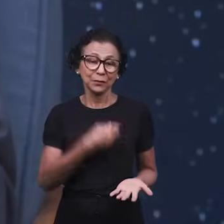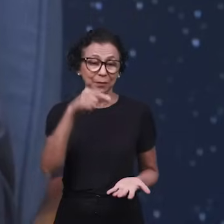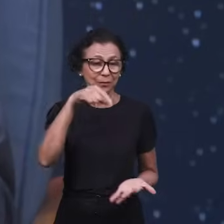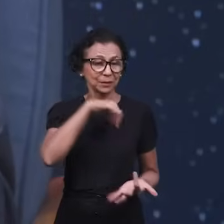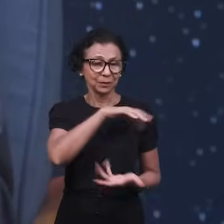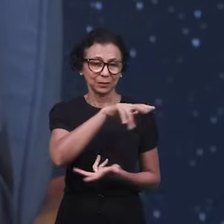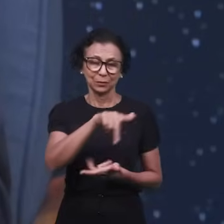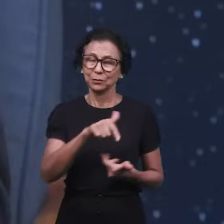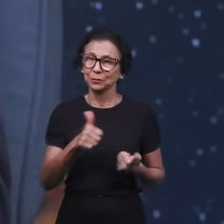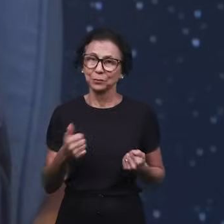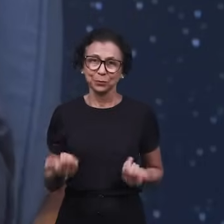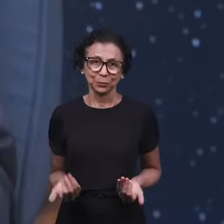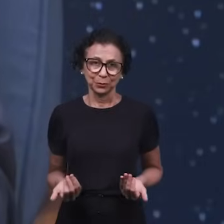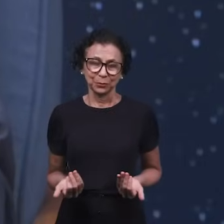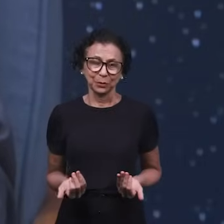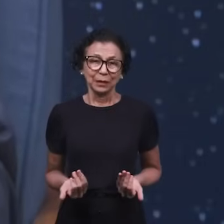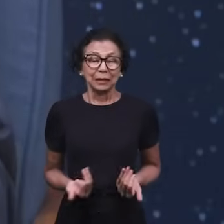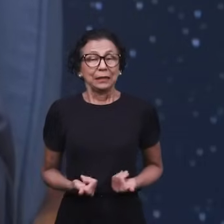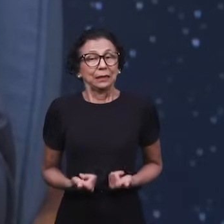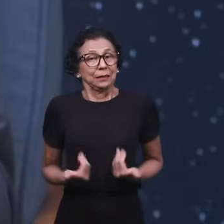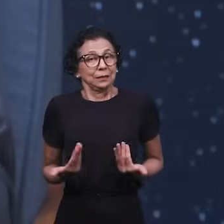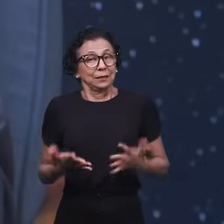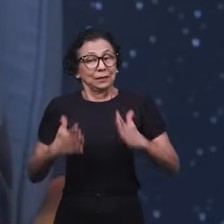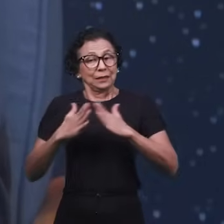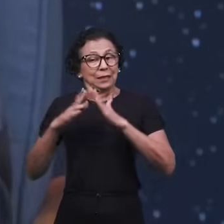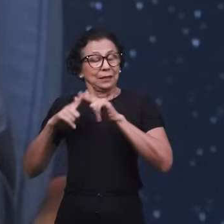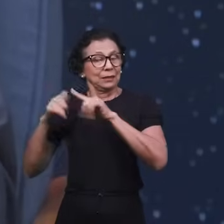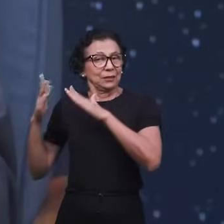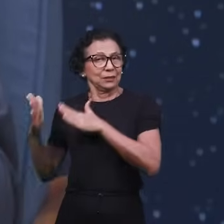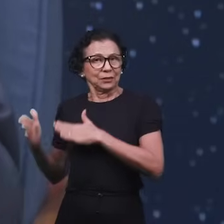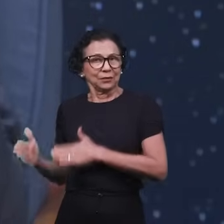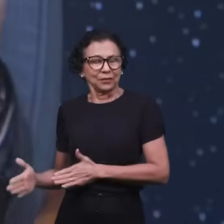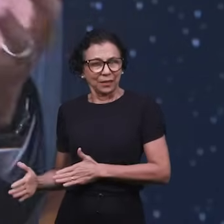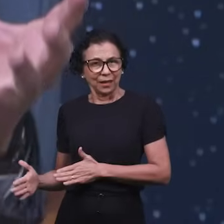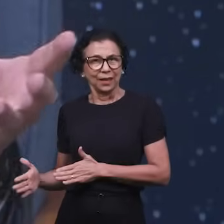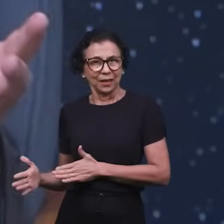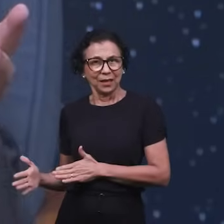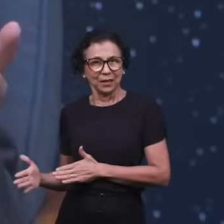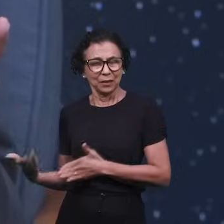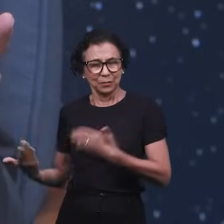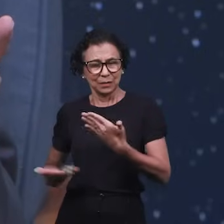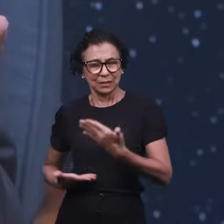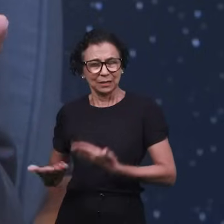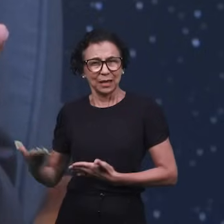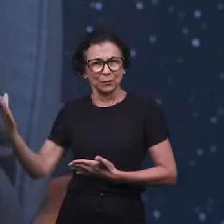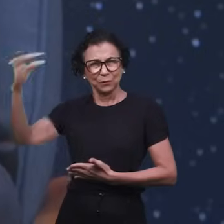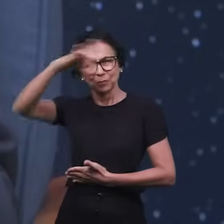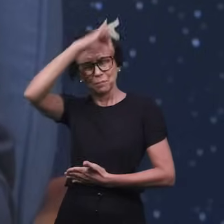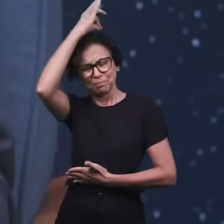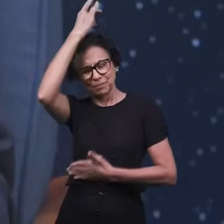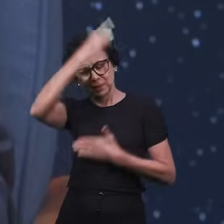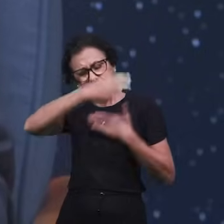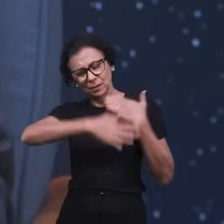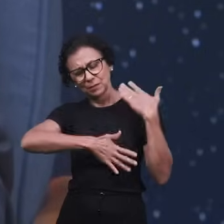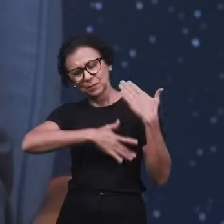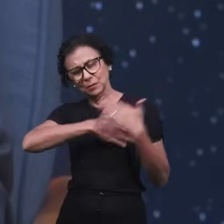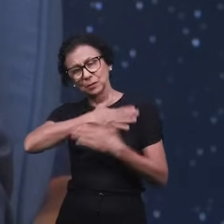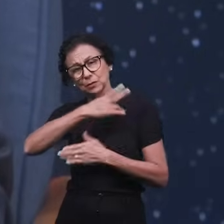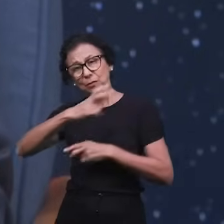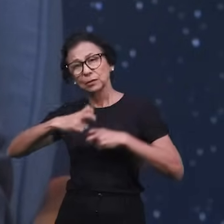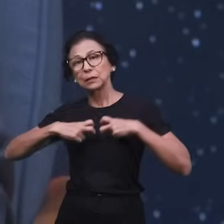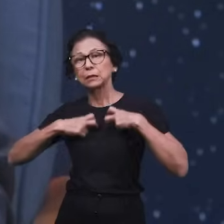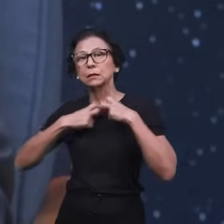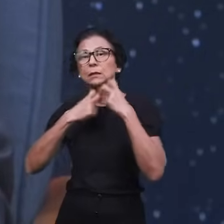dele. Contudo, a igreja fiel, os servos de Deus, cheios do Espírito Santo, invocam